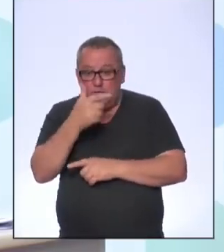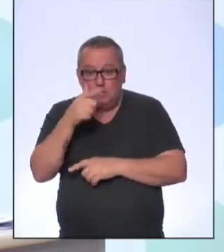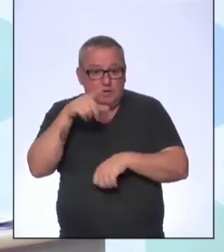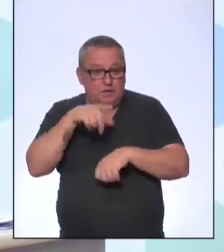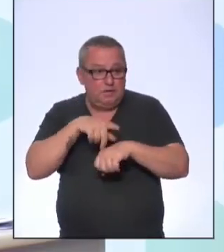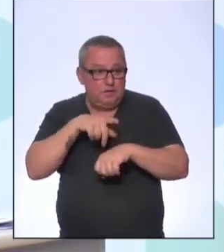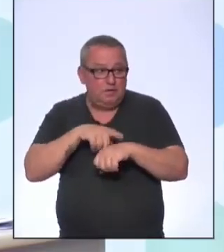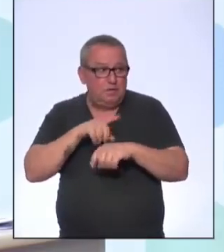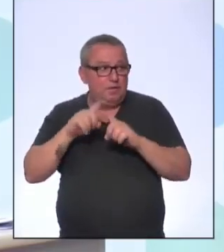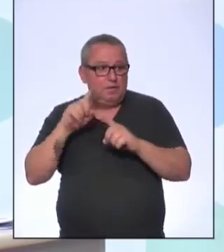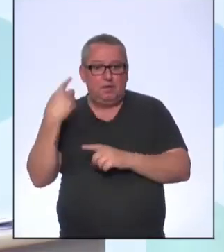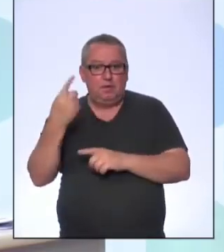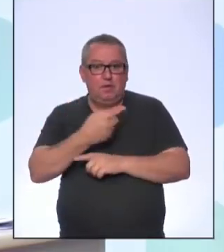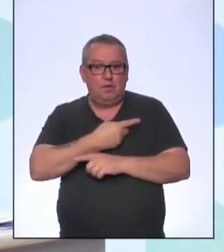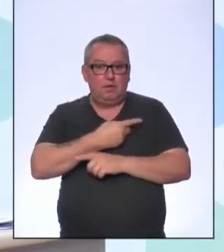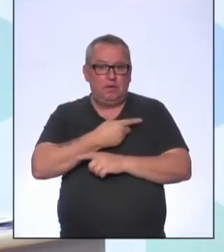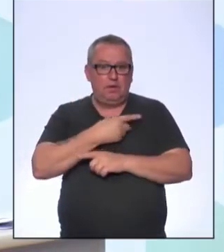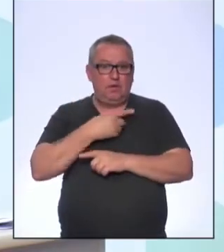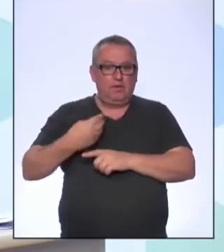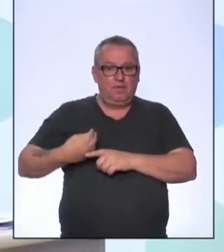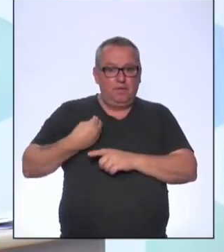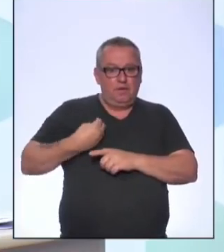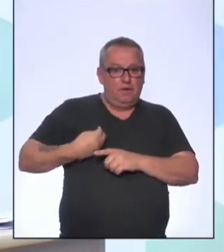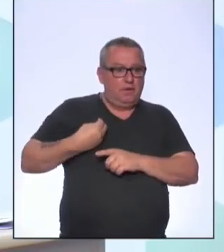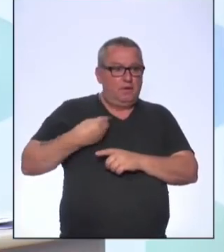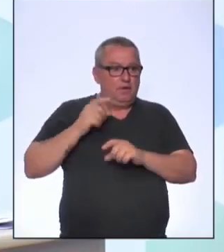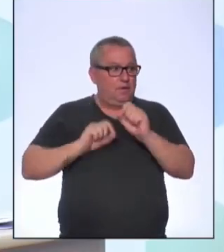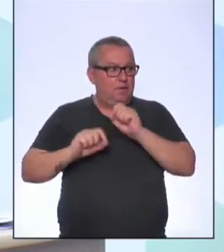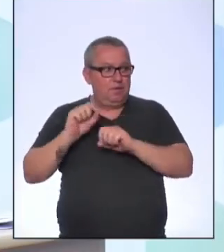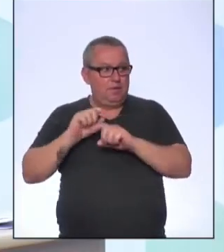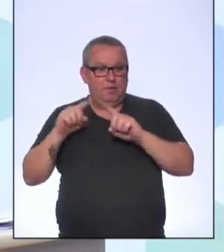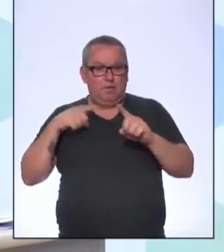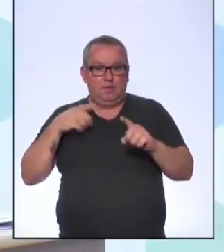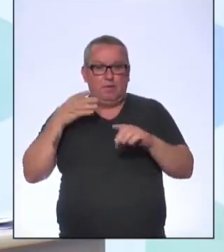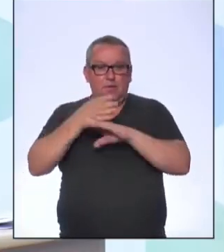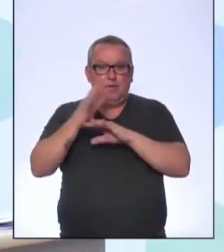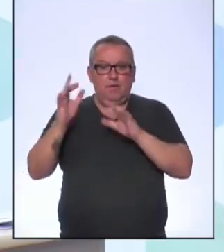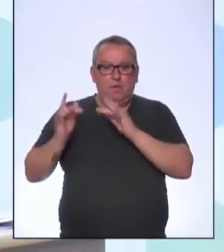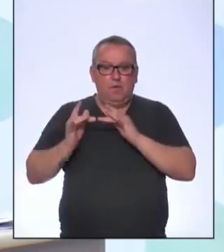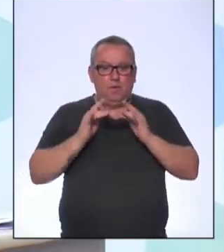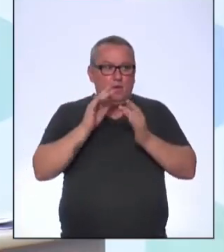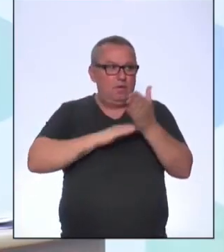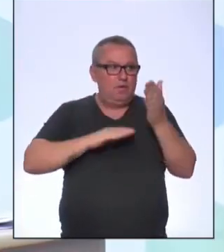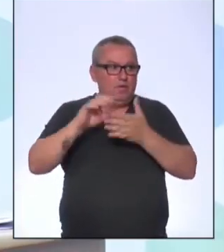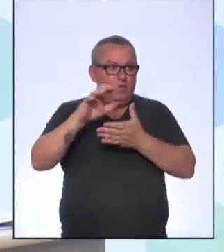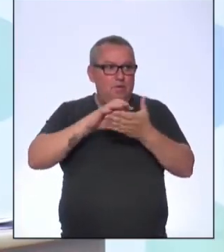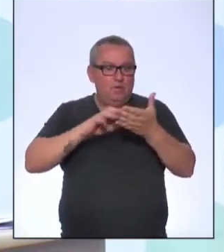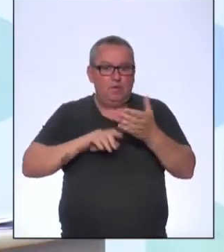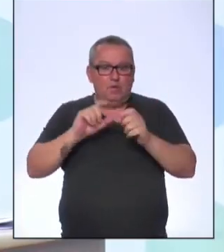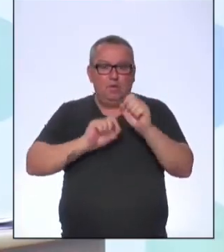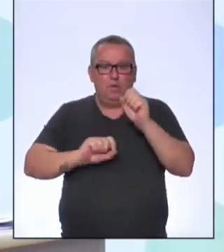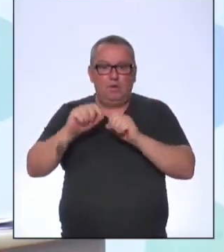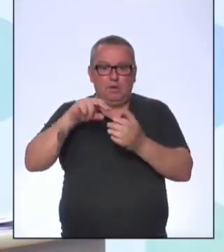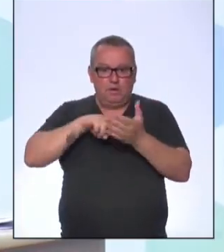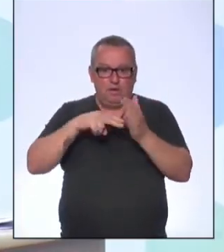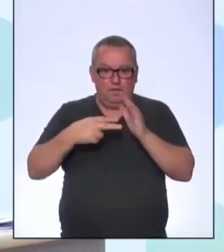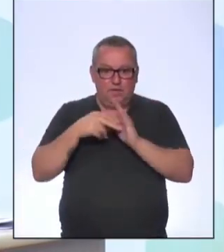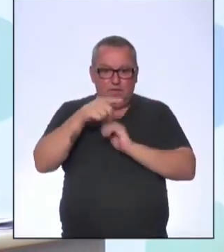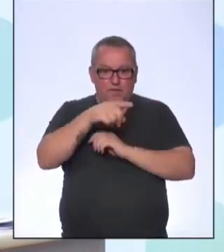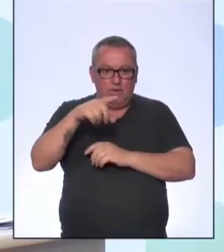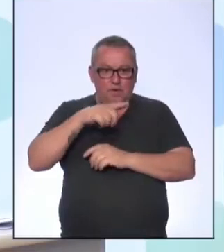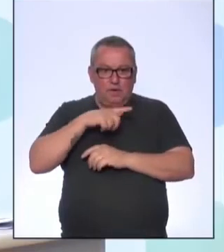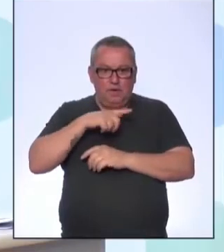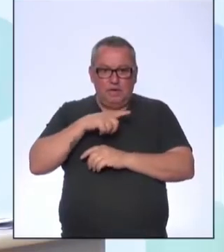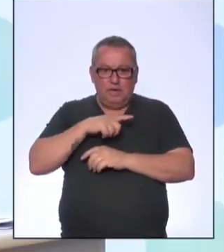no na nossa vida, né, de entrar em contato com todos os textos. Então, o que é uma fotoreportagem? Você tem lá